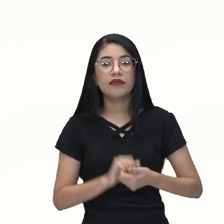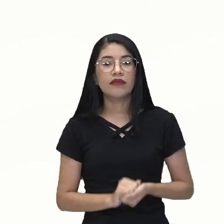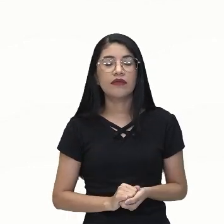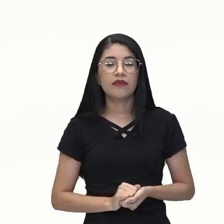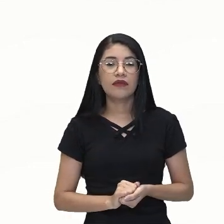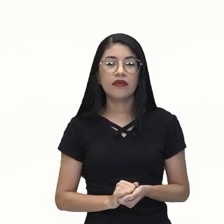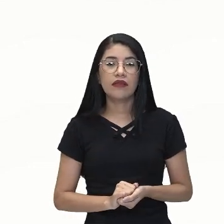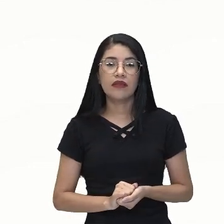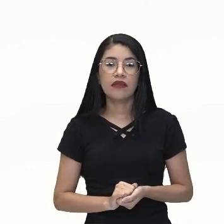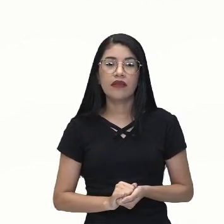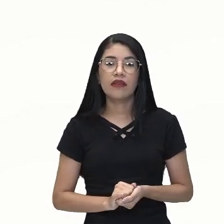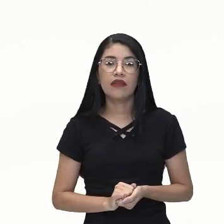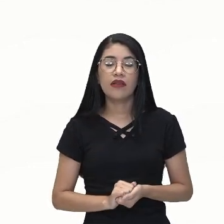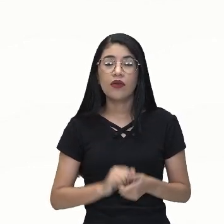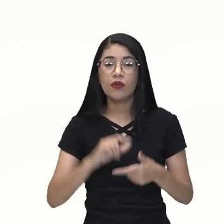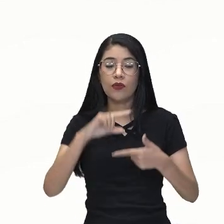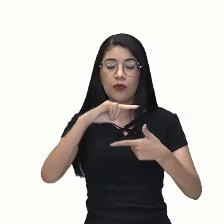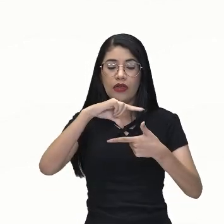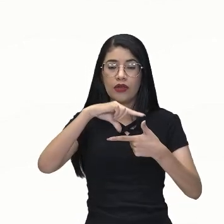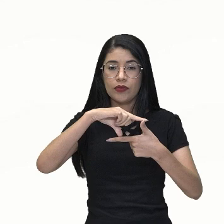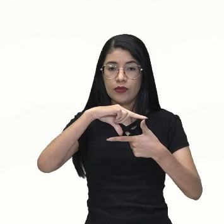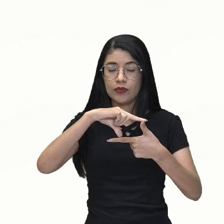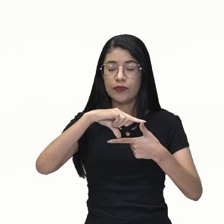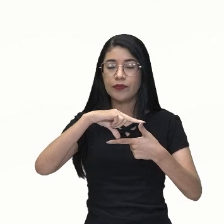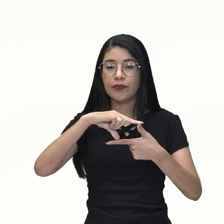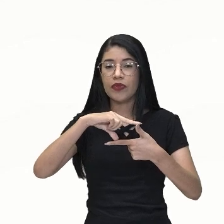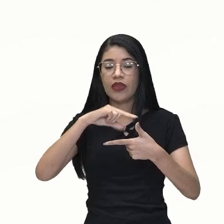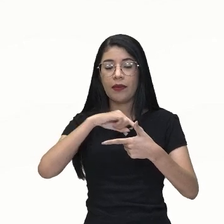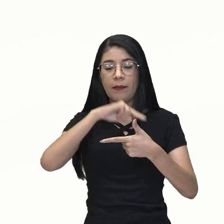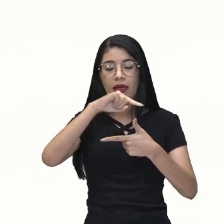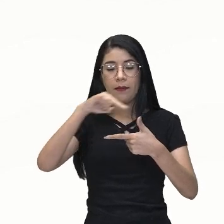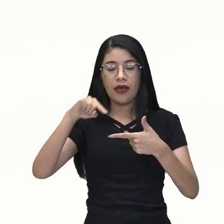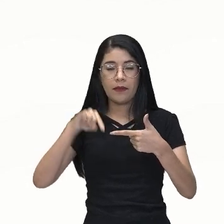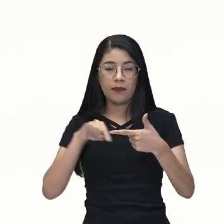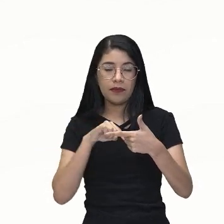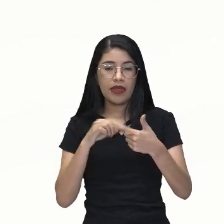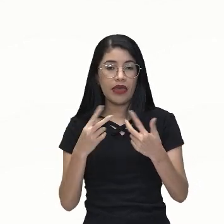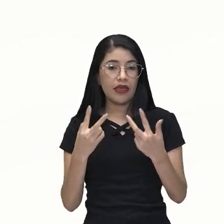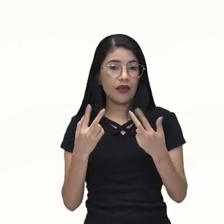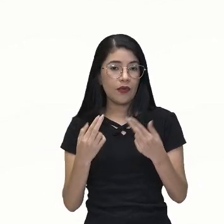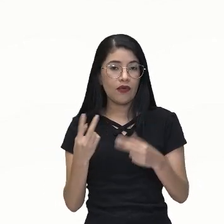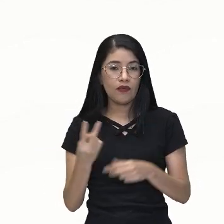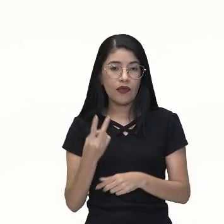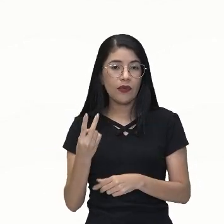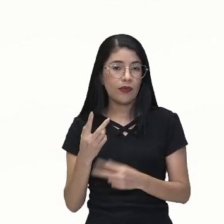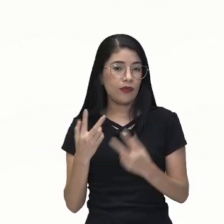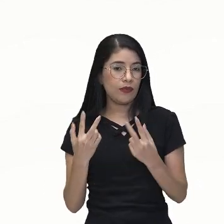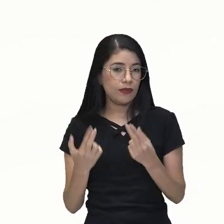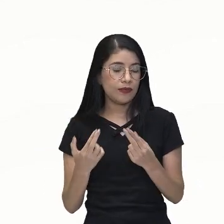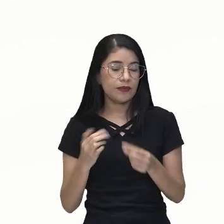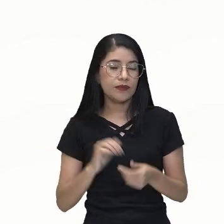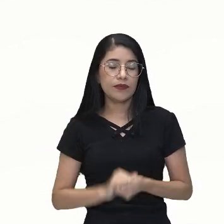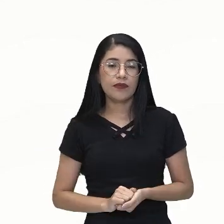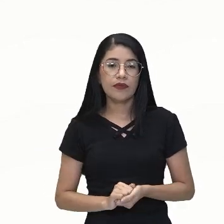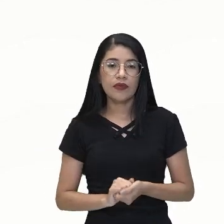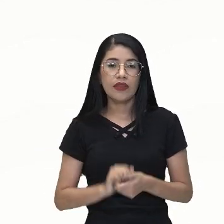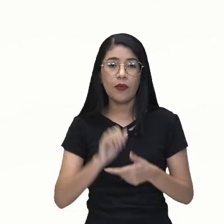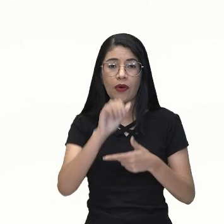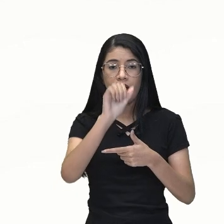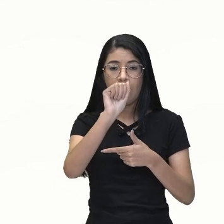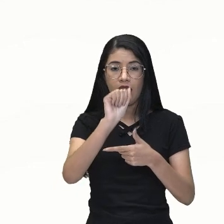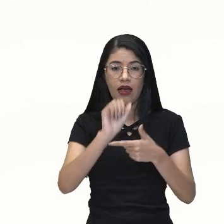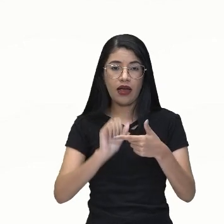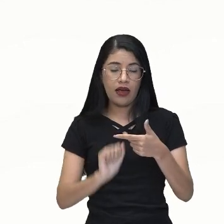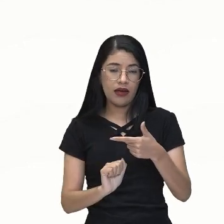seguinte, que para o quadrado, os quatro lados são todos iguais. Ou seja, se aqui em cima é A,